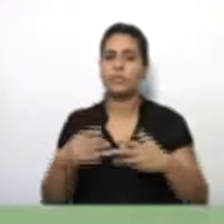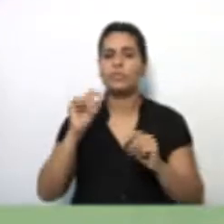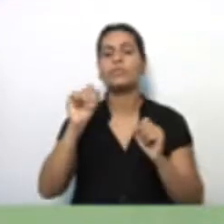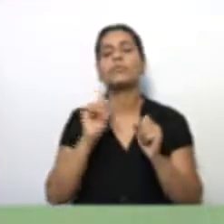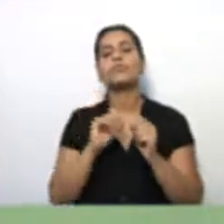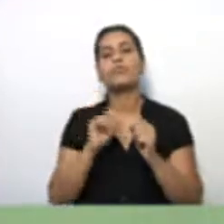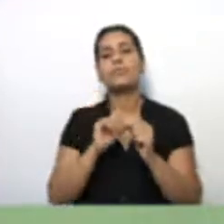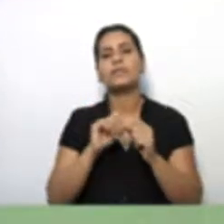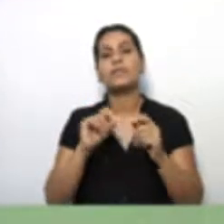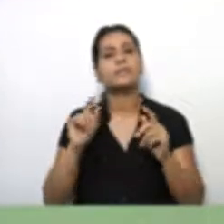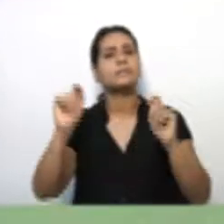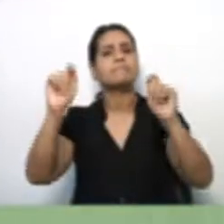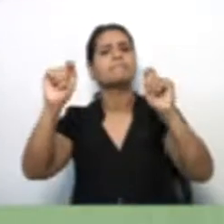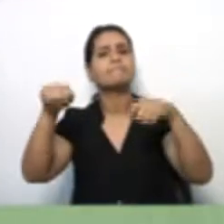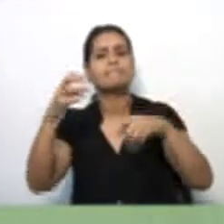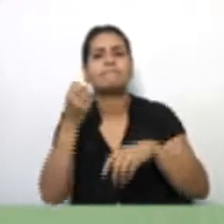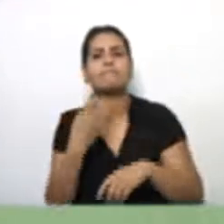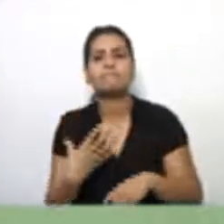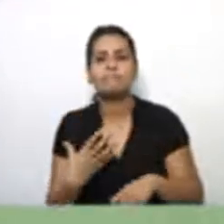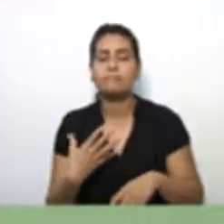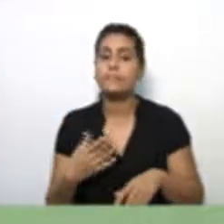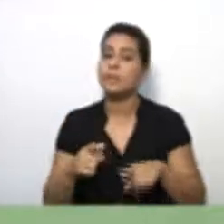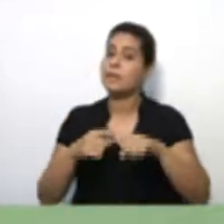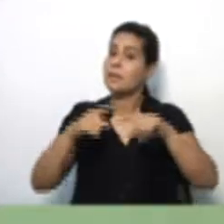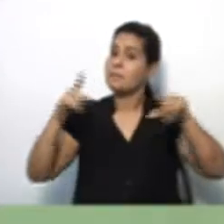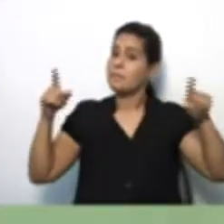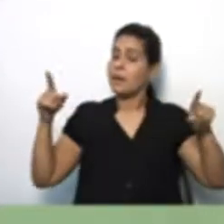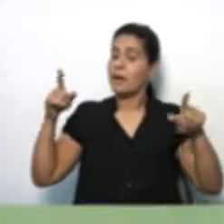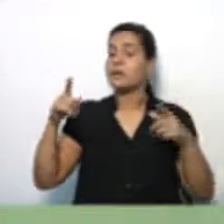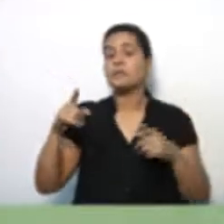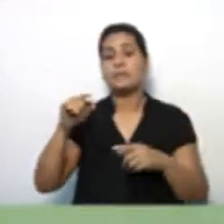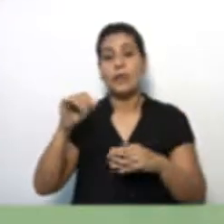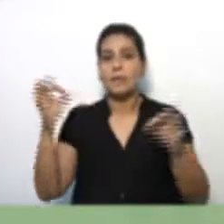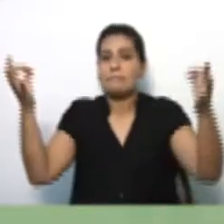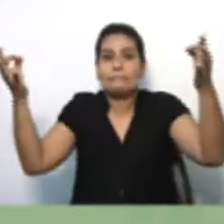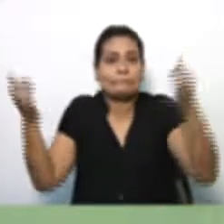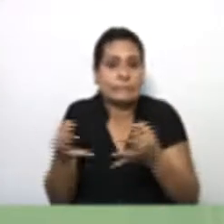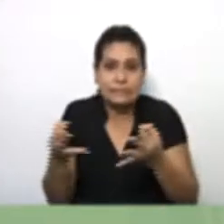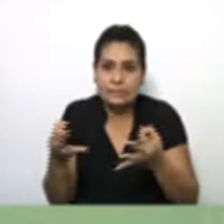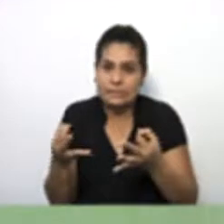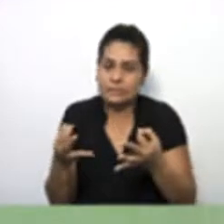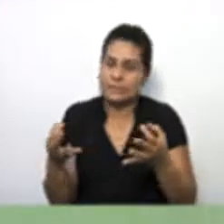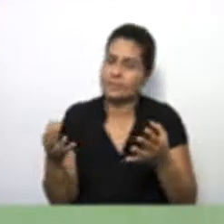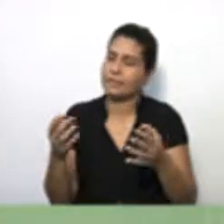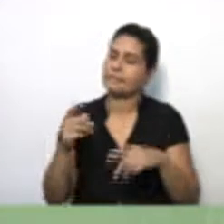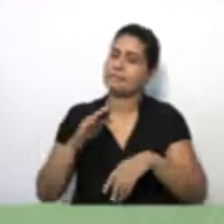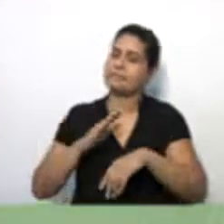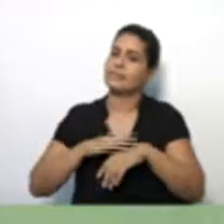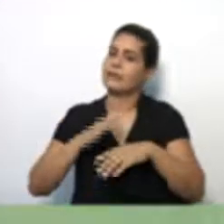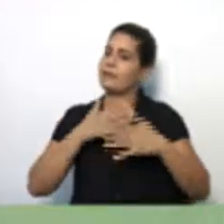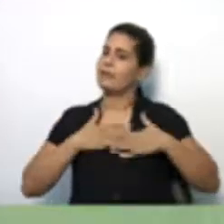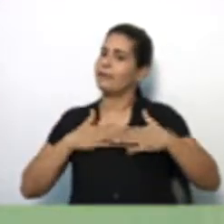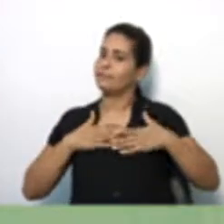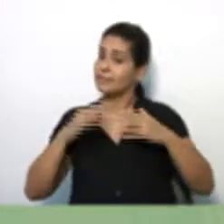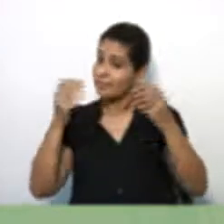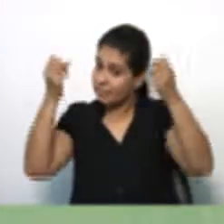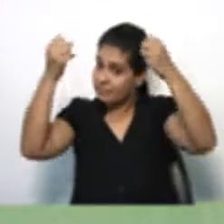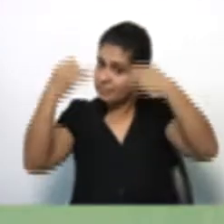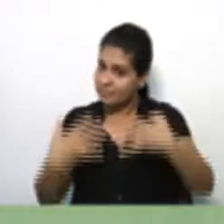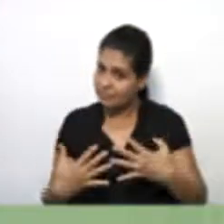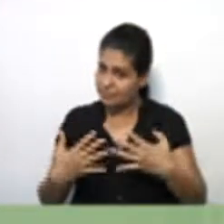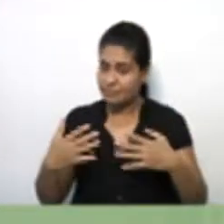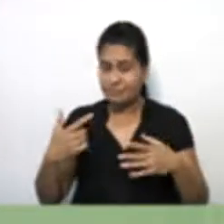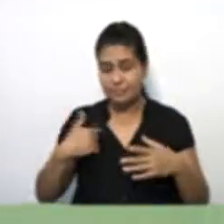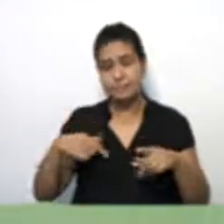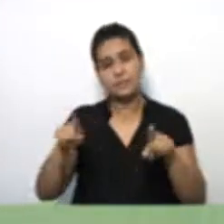quê? Suficientemente bem, mas não necessariamente tão bem, né, quanto possível. Calma, vamos explicar. Estabelece